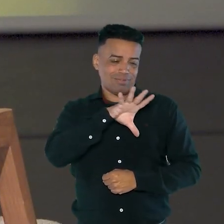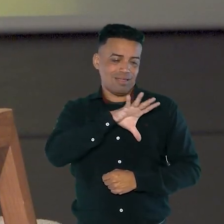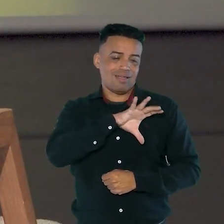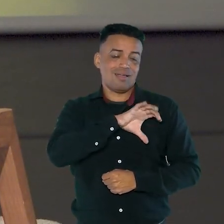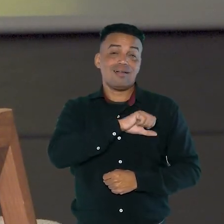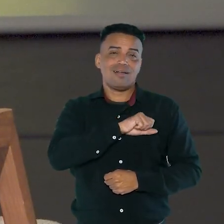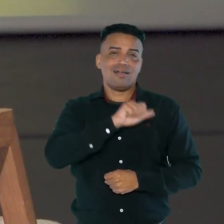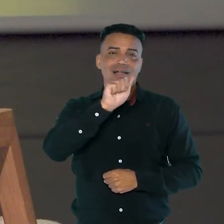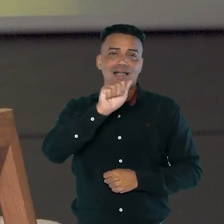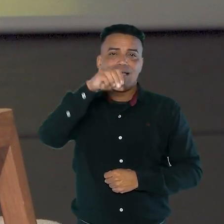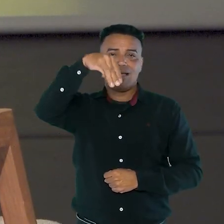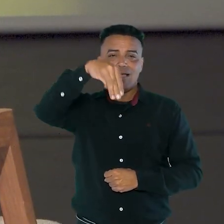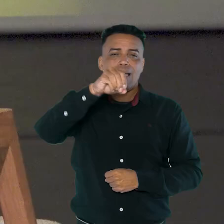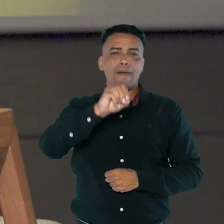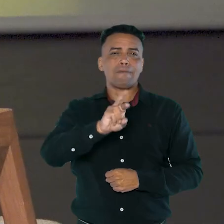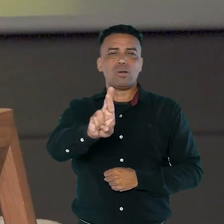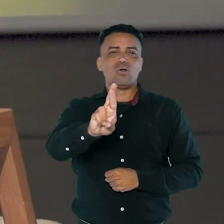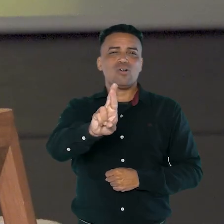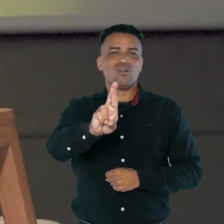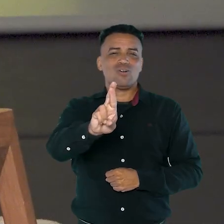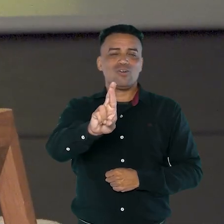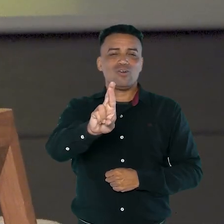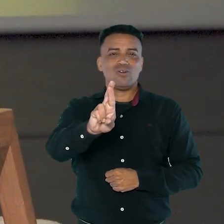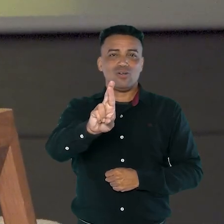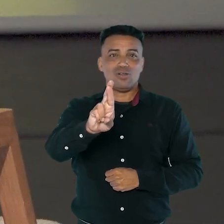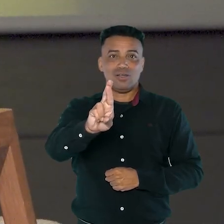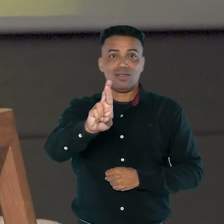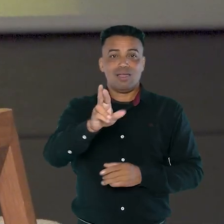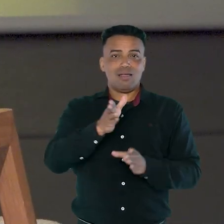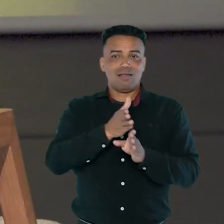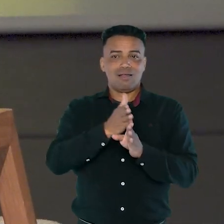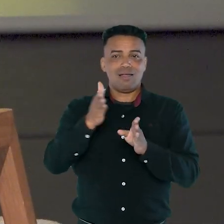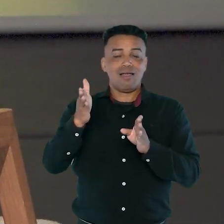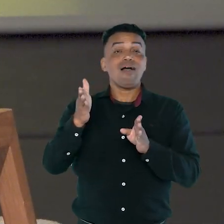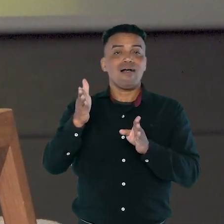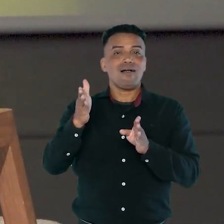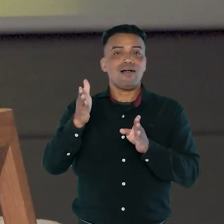Eu acho que tudo é a partir daí e esse é o nosso fim.